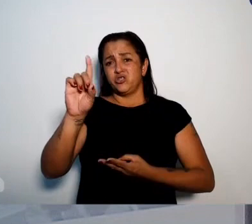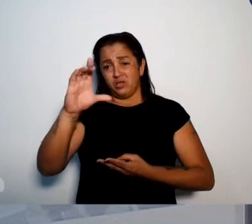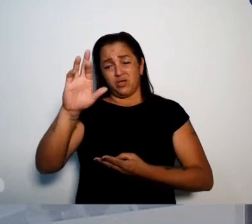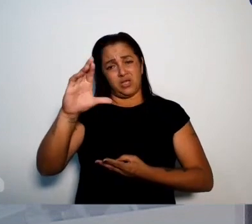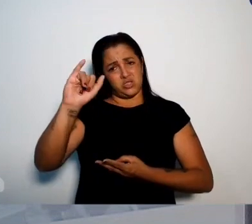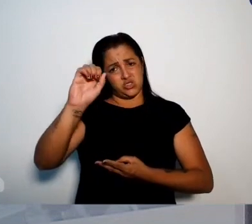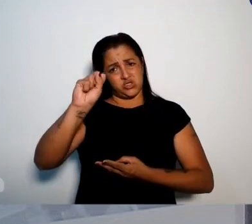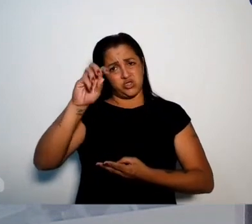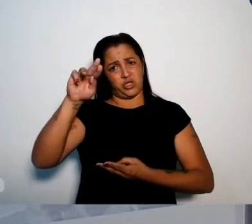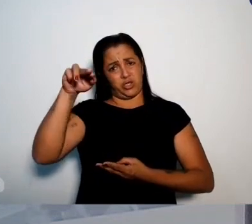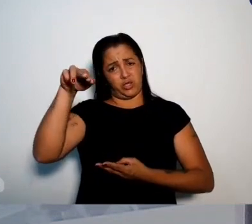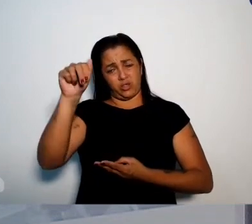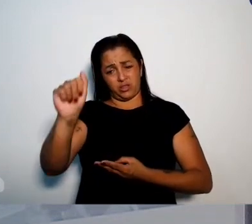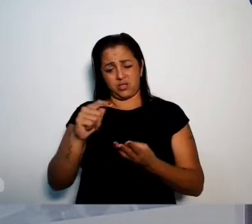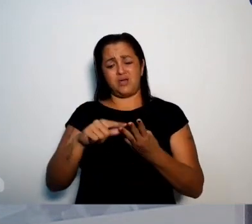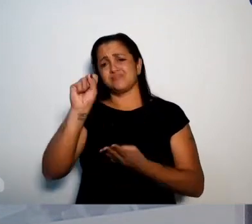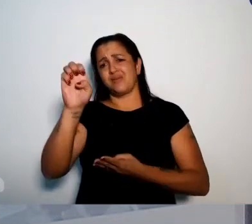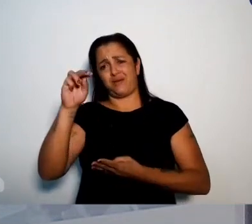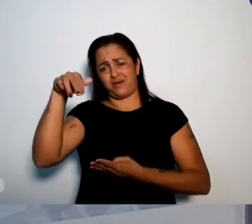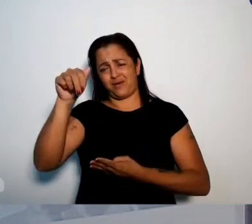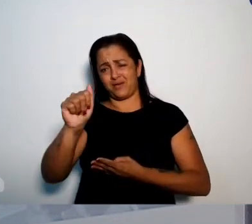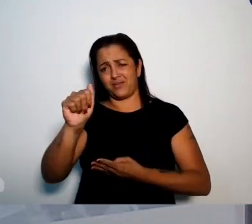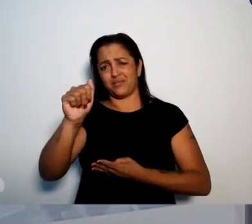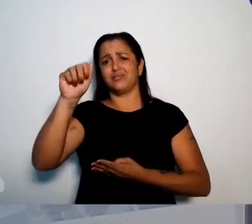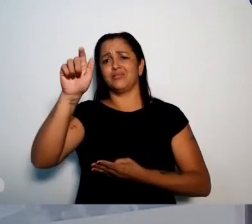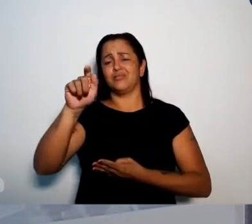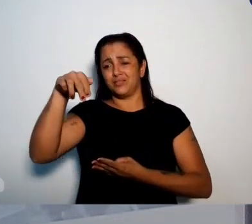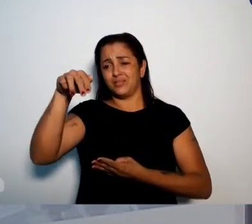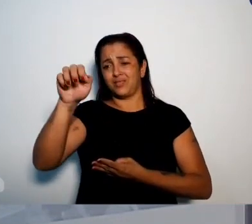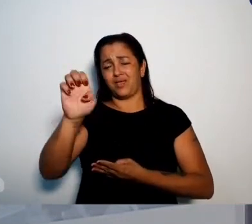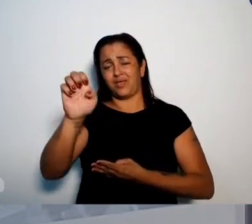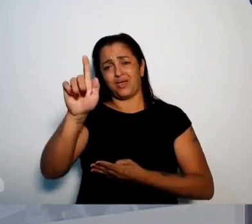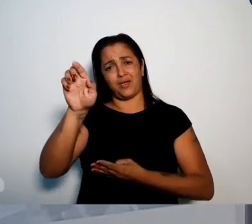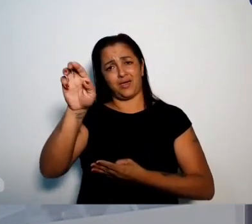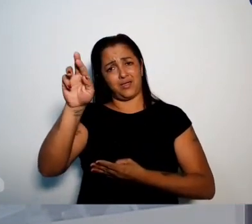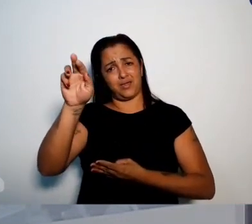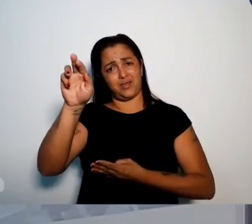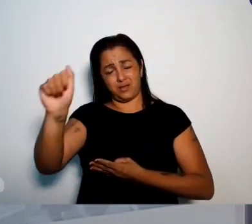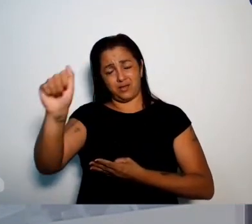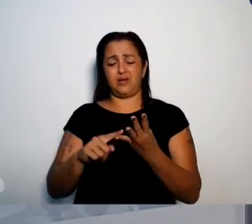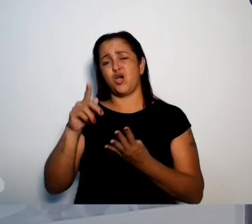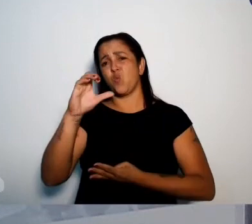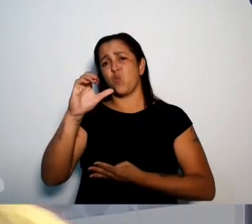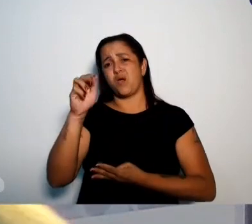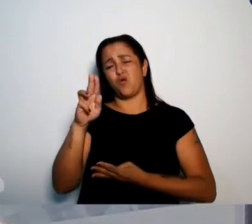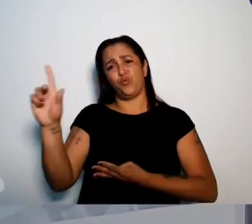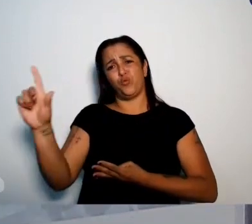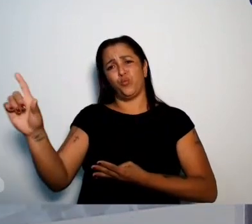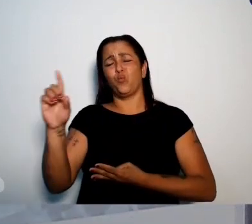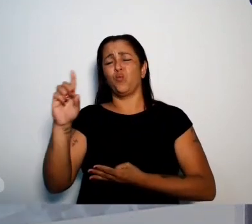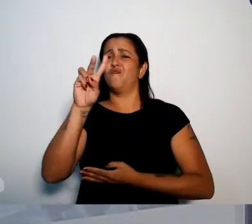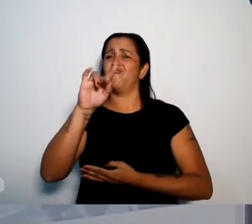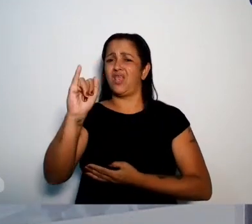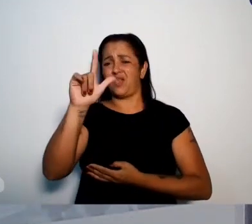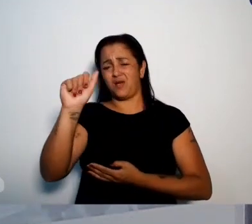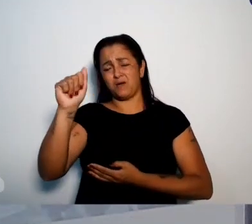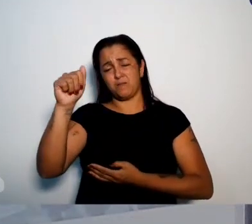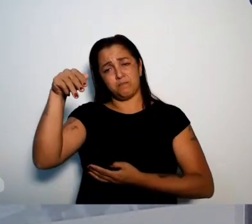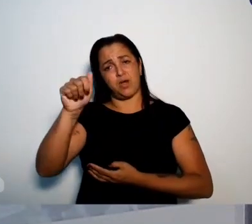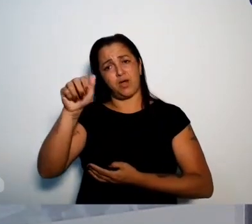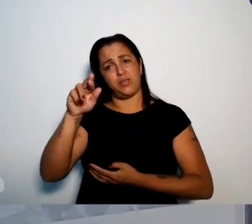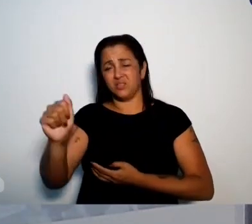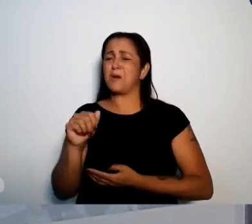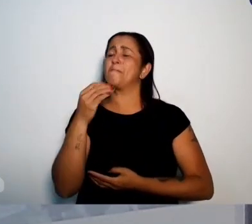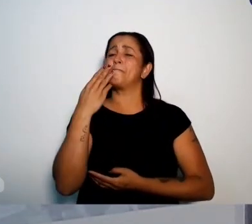Coab 2, Piabiru, Jardim Ciranda, Jardim Brasil, Vila Mariana, Boa Vista. É uma